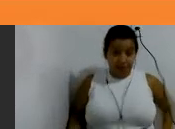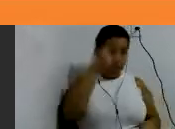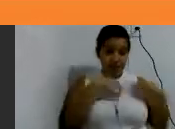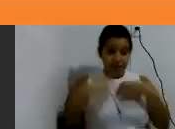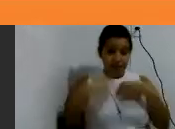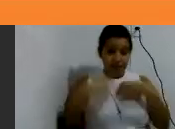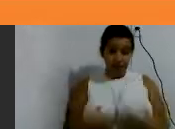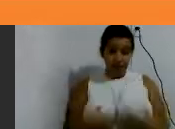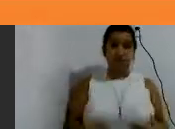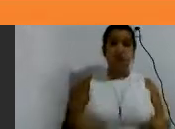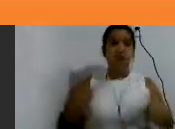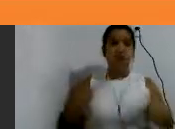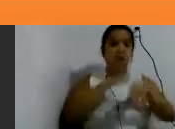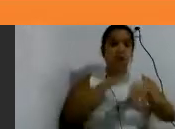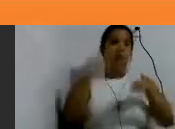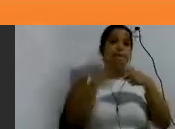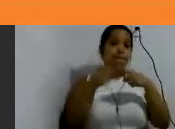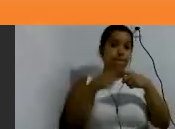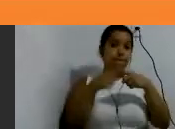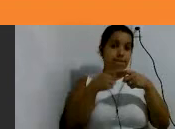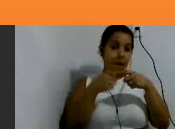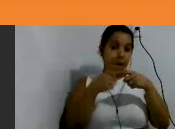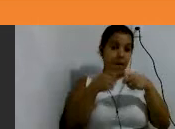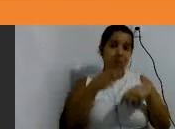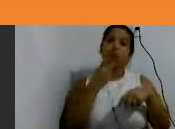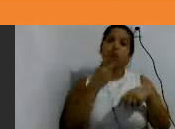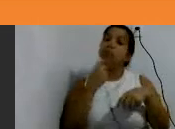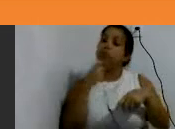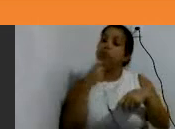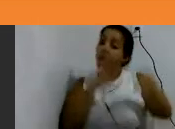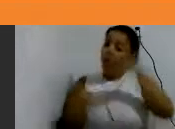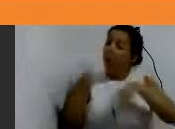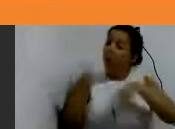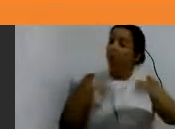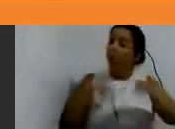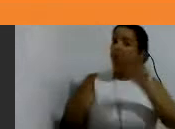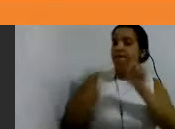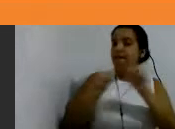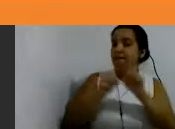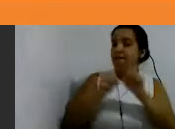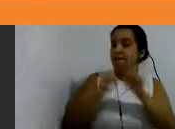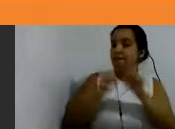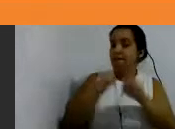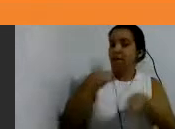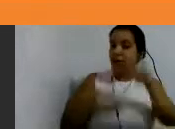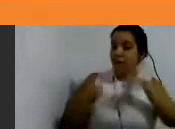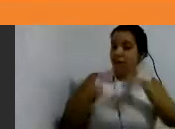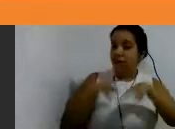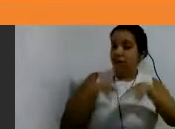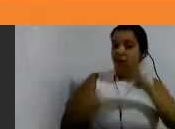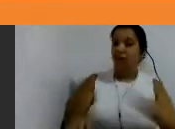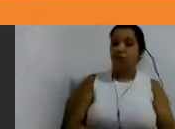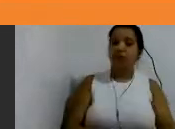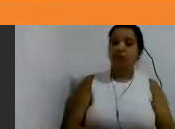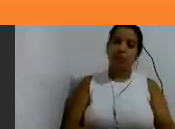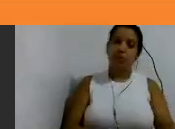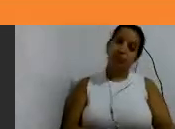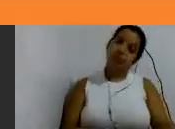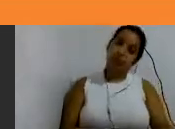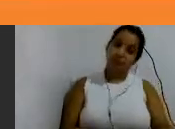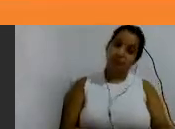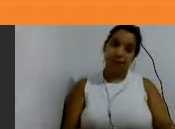contactam imediatamente um médico hematologista, o médico vai lá, faz um mielograma, ou seja, um aspirado de medula óssea